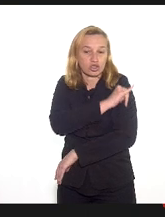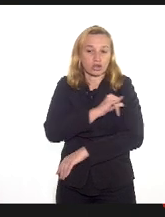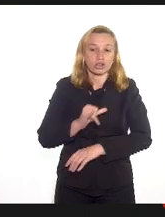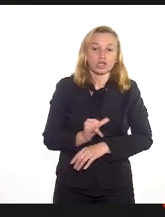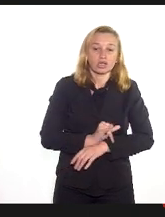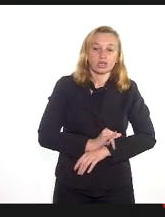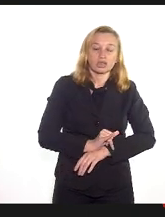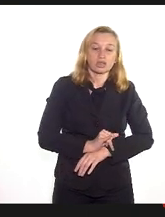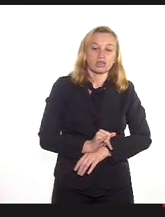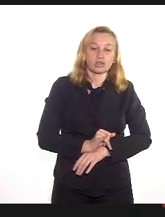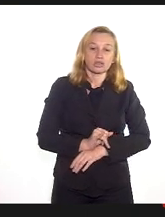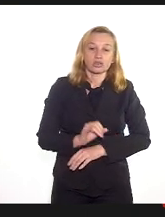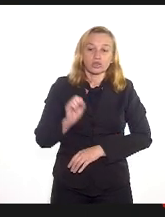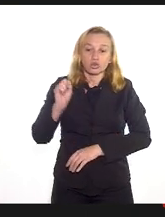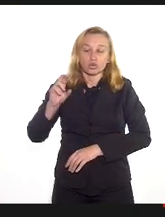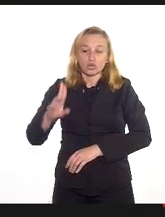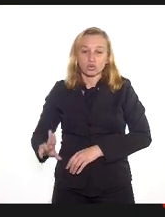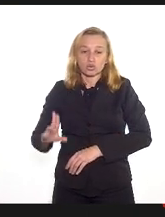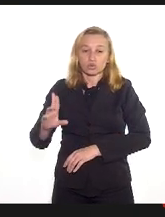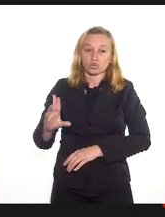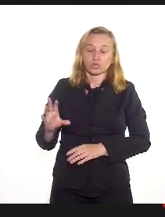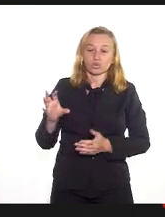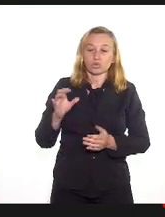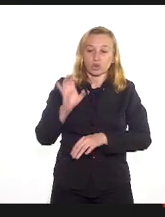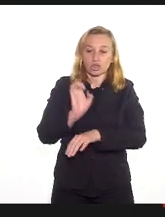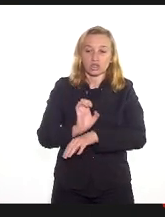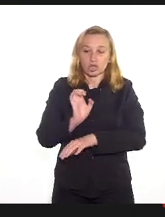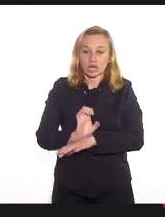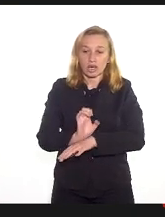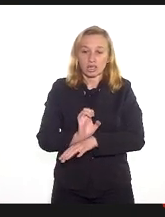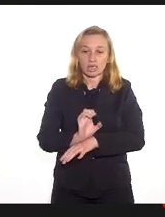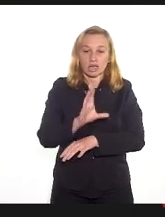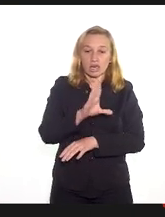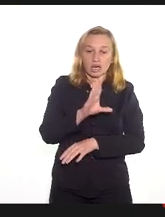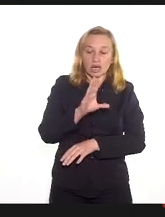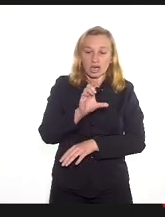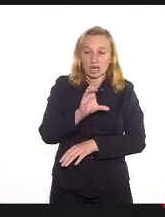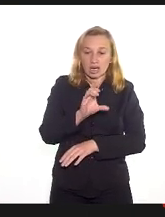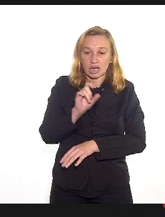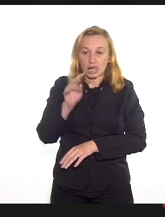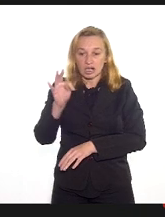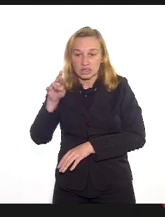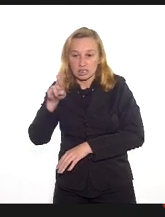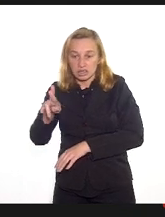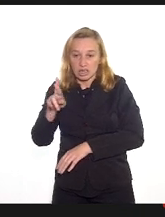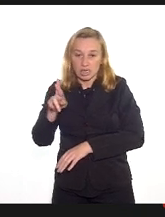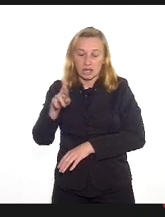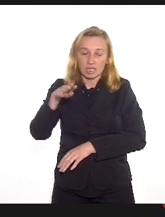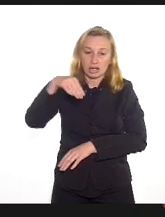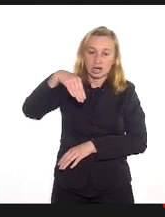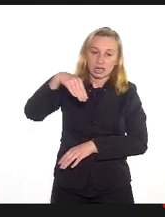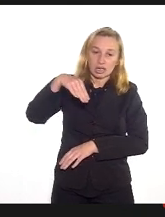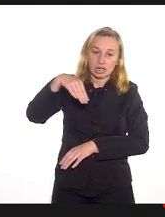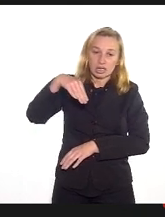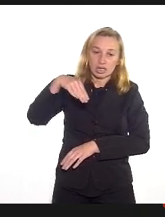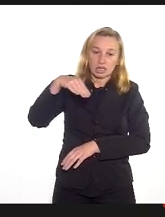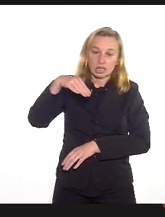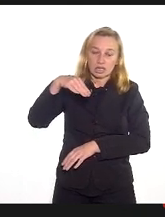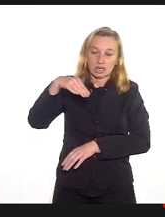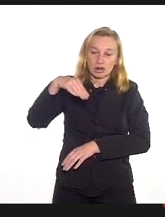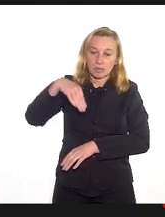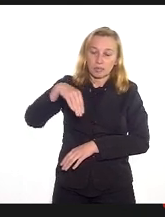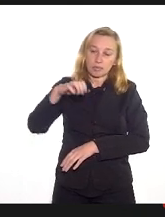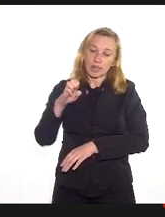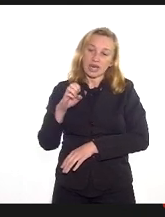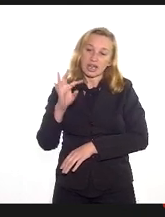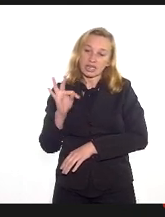centro-sul do estado. O grande cluster siderúrgico, metalúrgico, metal mecânico, que será o